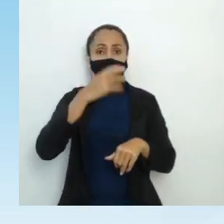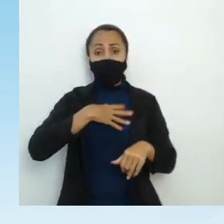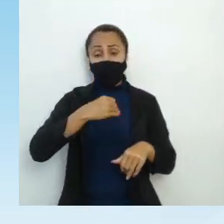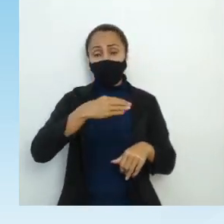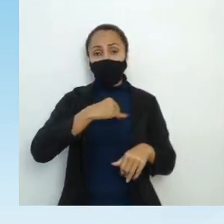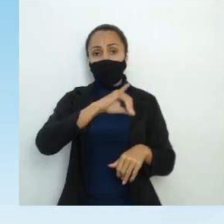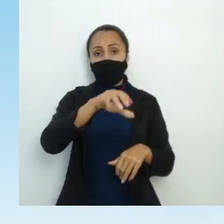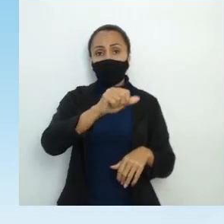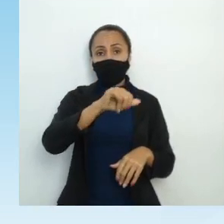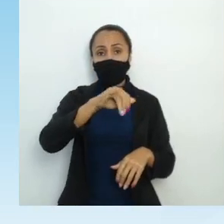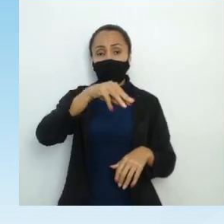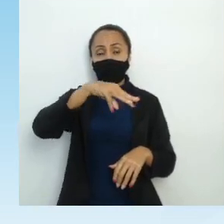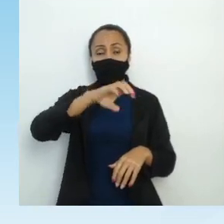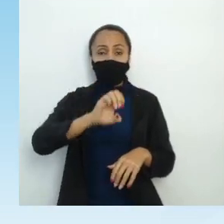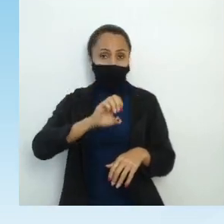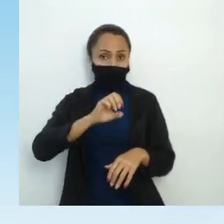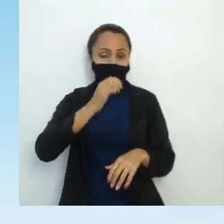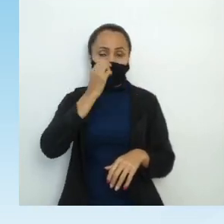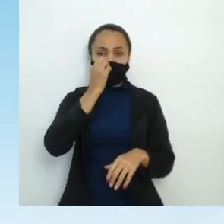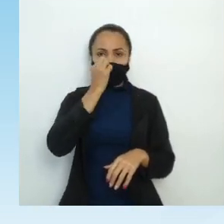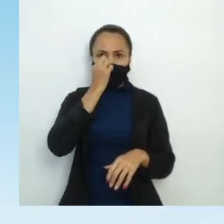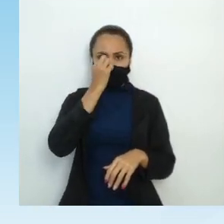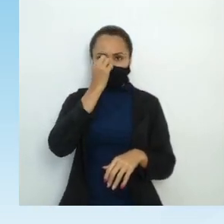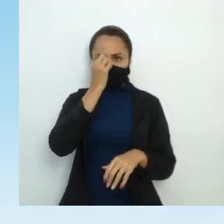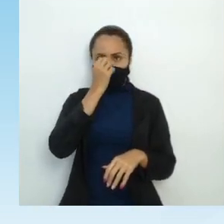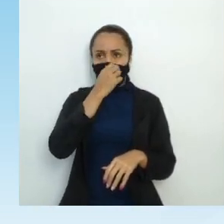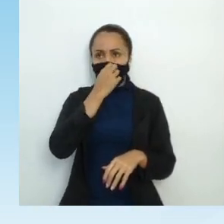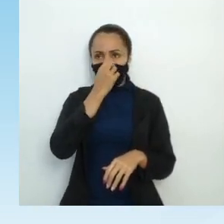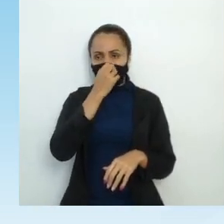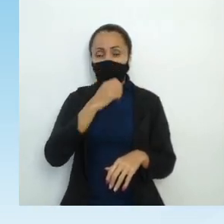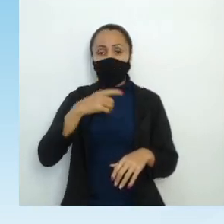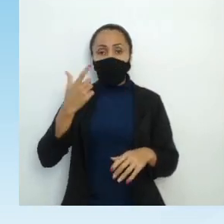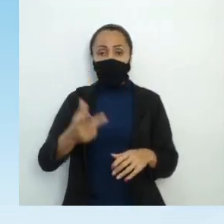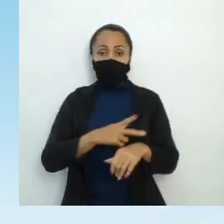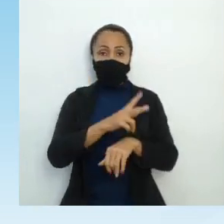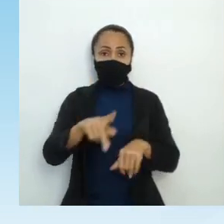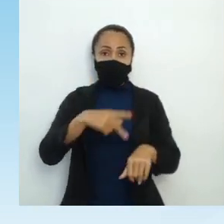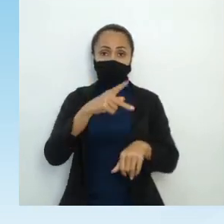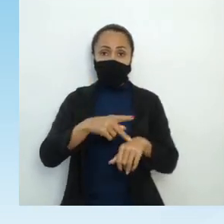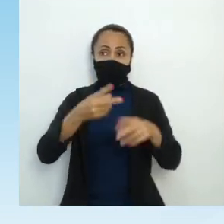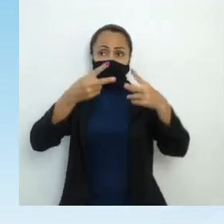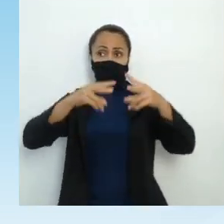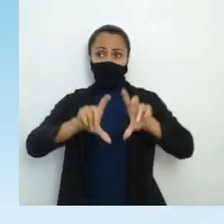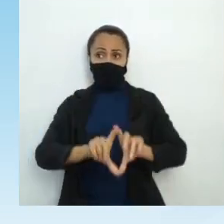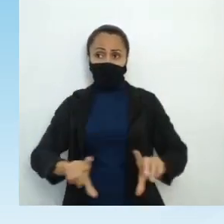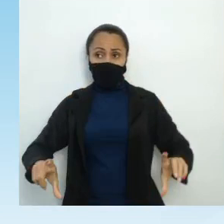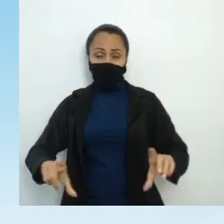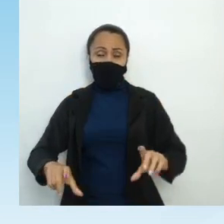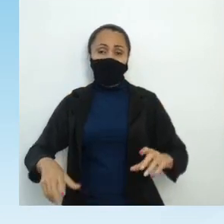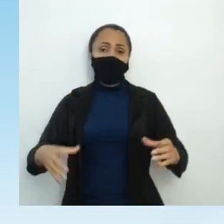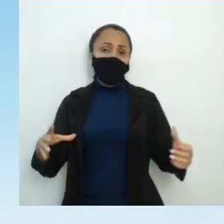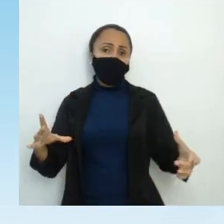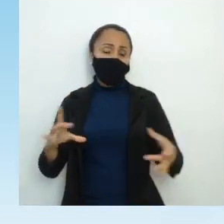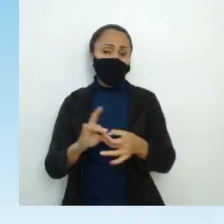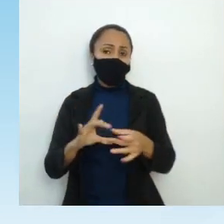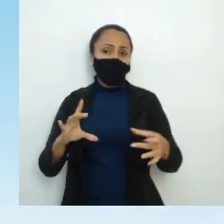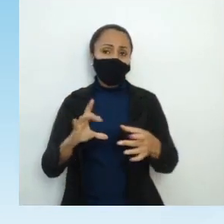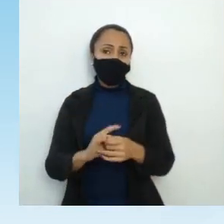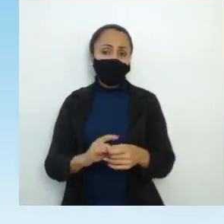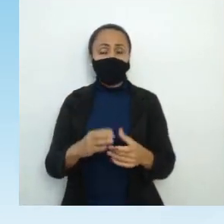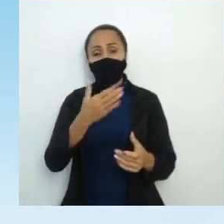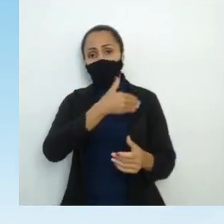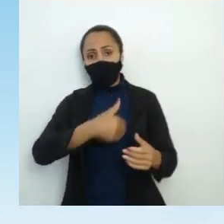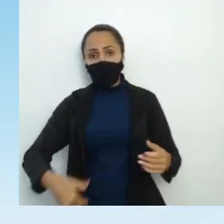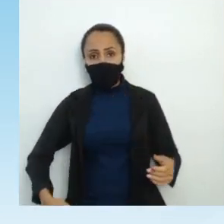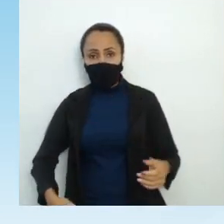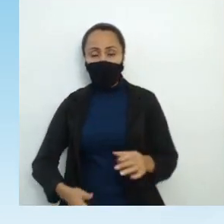casada com Guilherme de Orange, né, o líder lá da Holanda, dos Países Baixos, para poder juntos governarem. E o Guilherme de Orange acabará